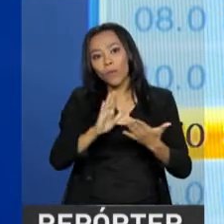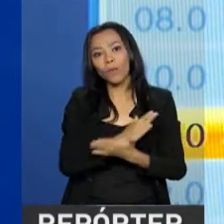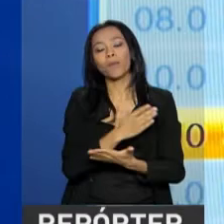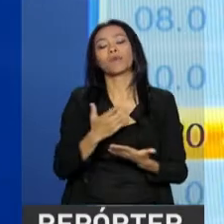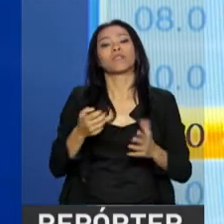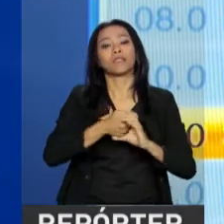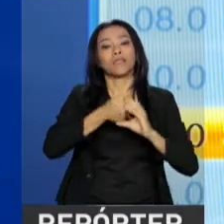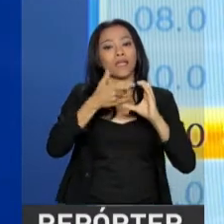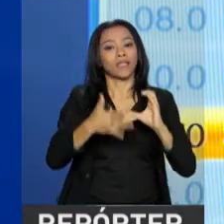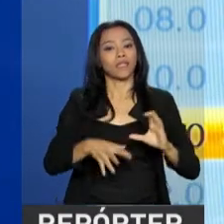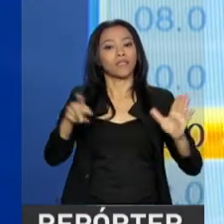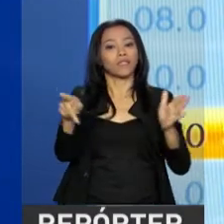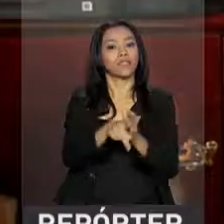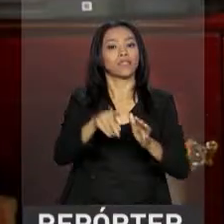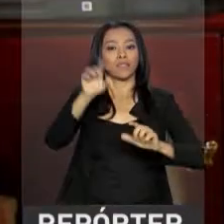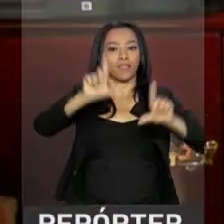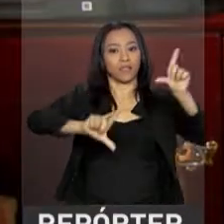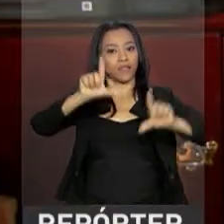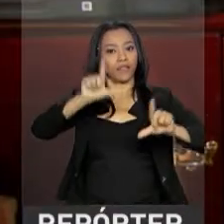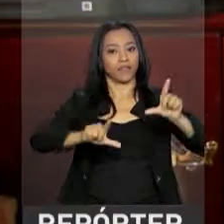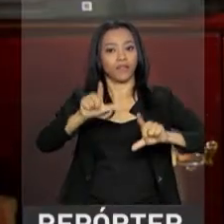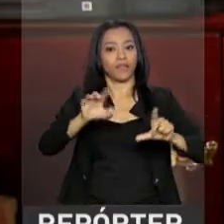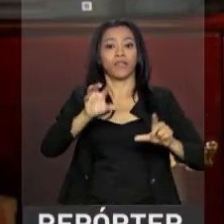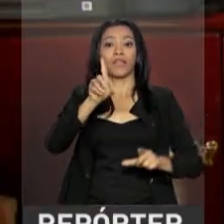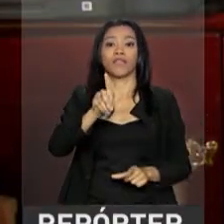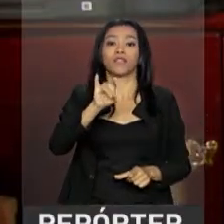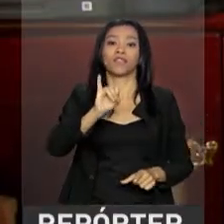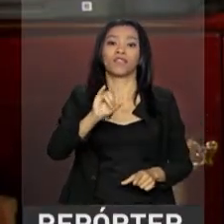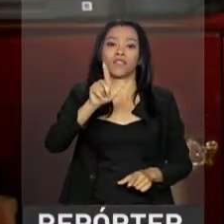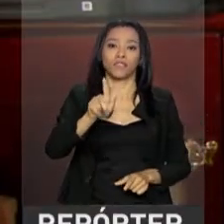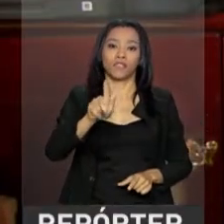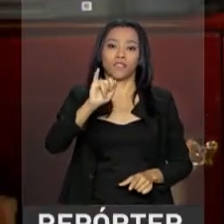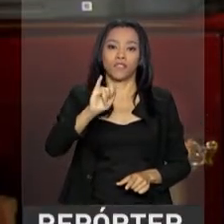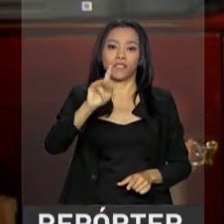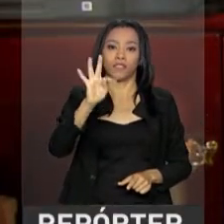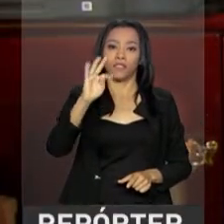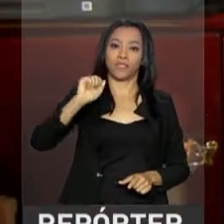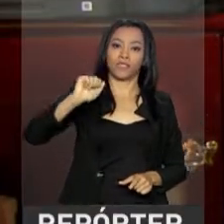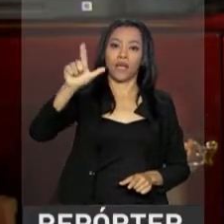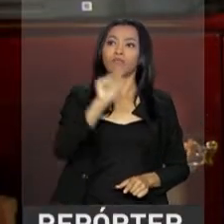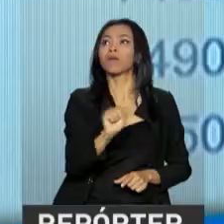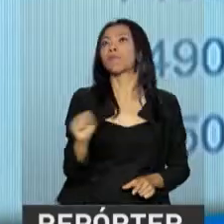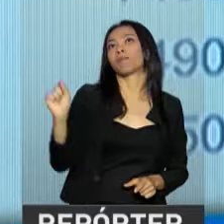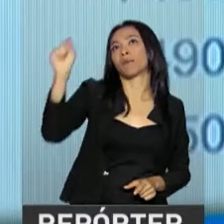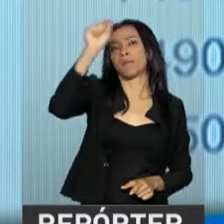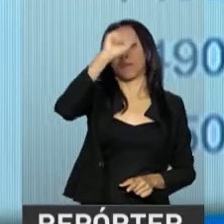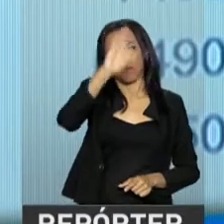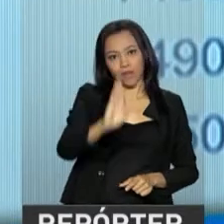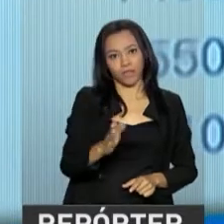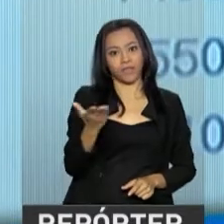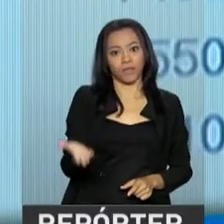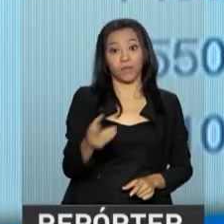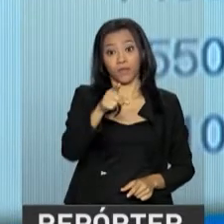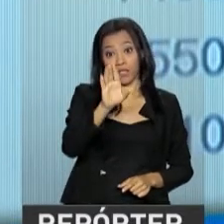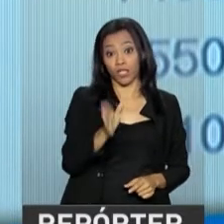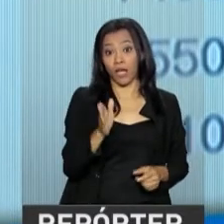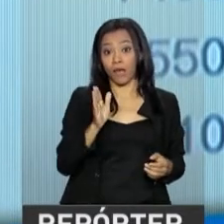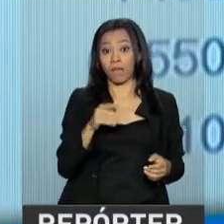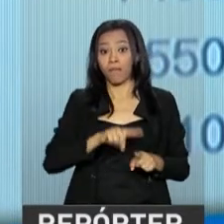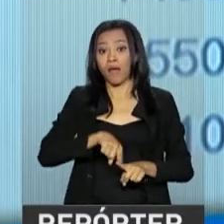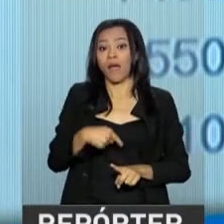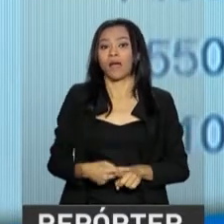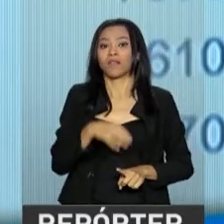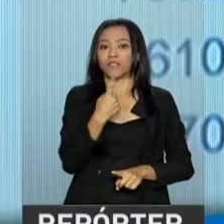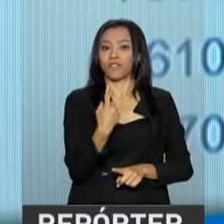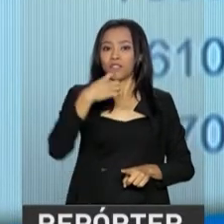vantagens do sistema de TV digital que está sendo implantado em todo o país. E chegou a vez de mais 19 municípios